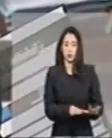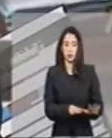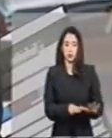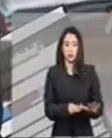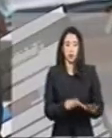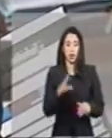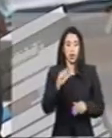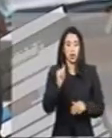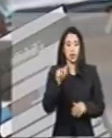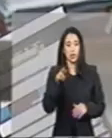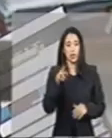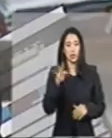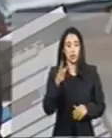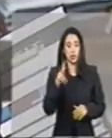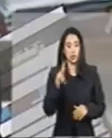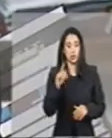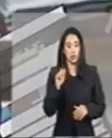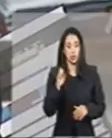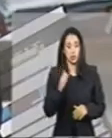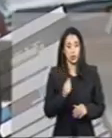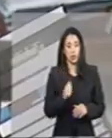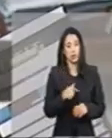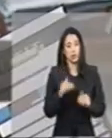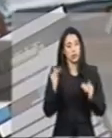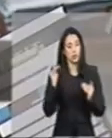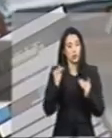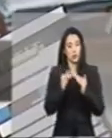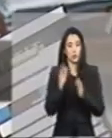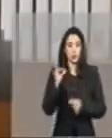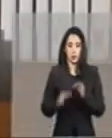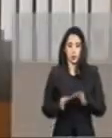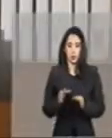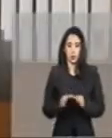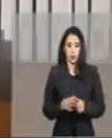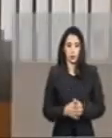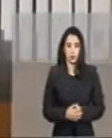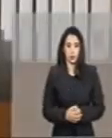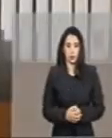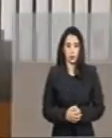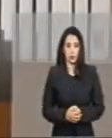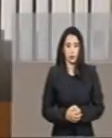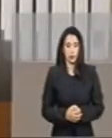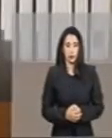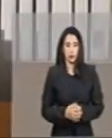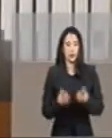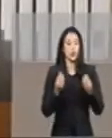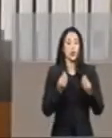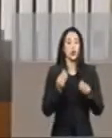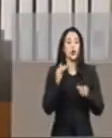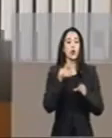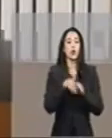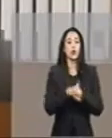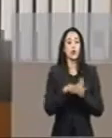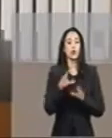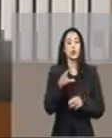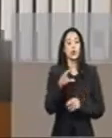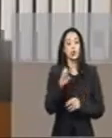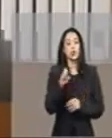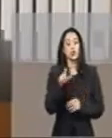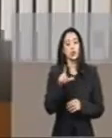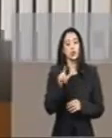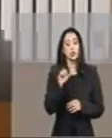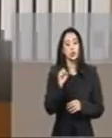né, declino da competência para o juízo. Como vota o ministro Celso de Mello?